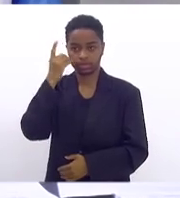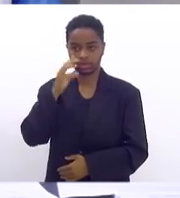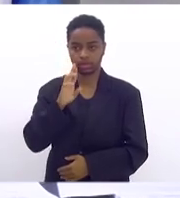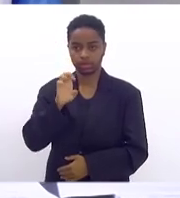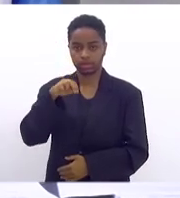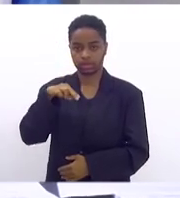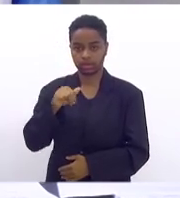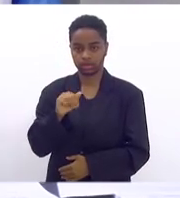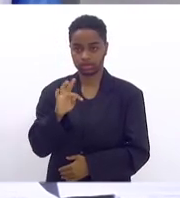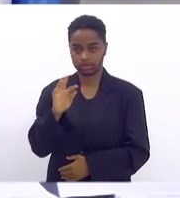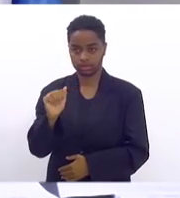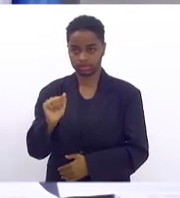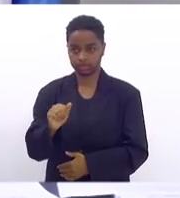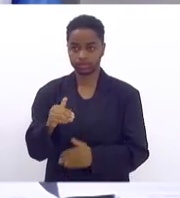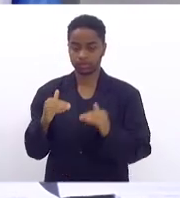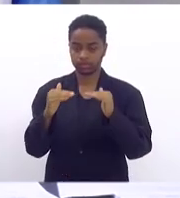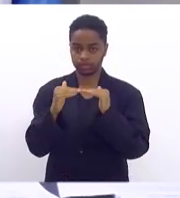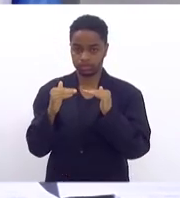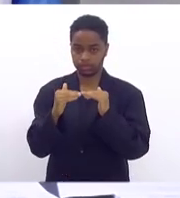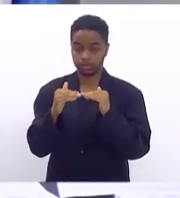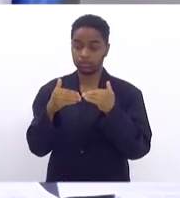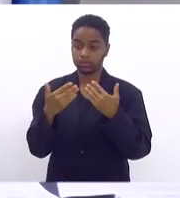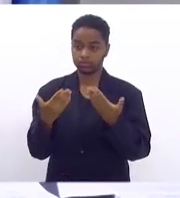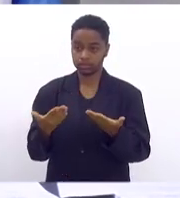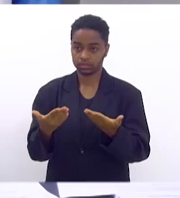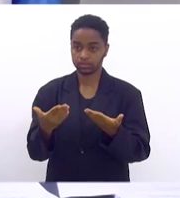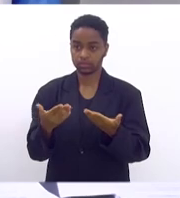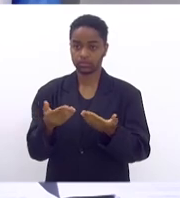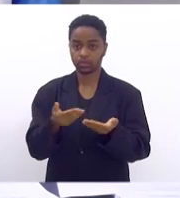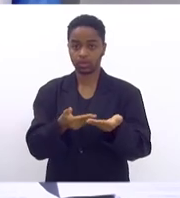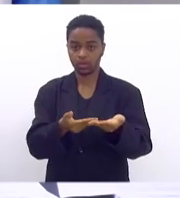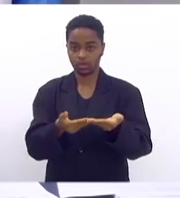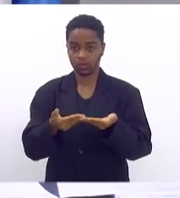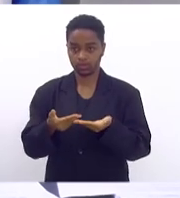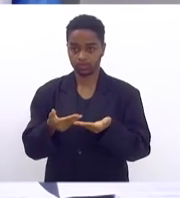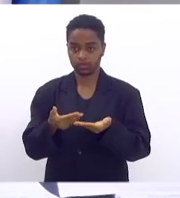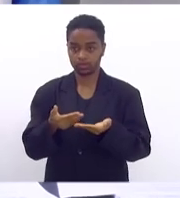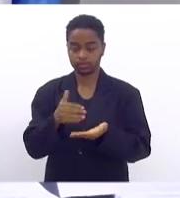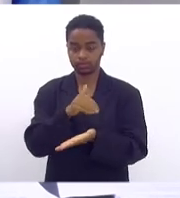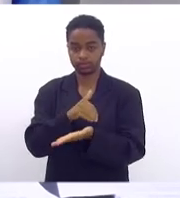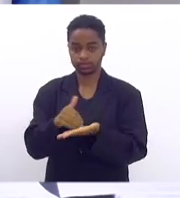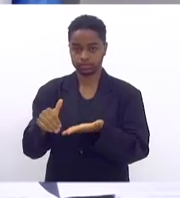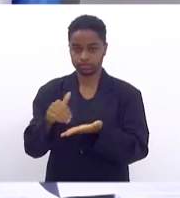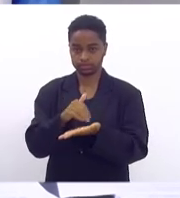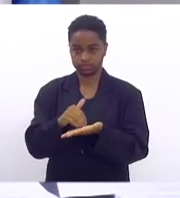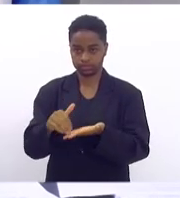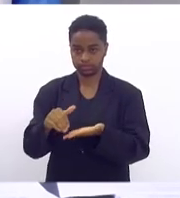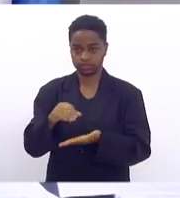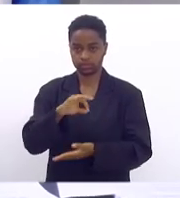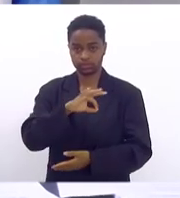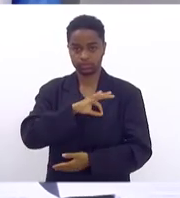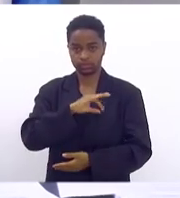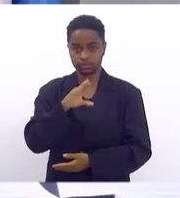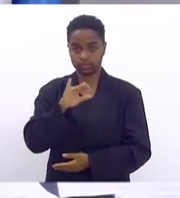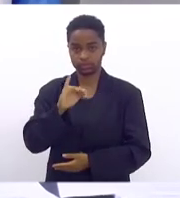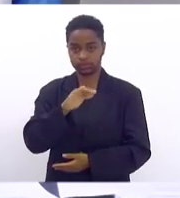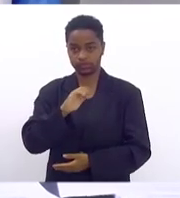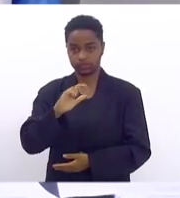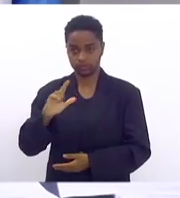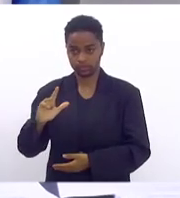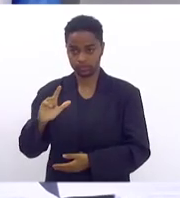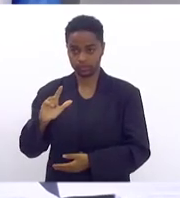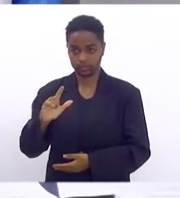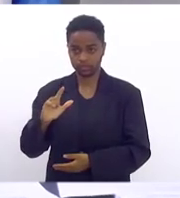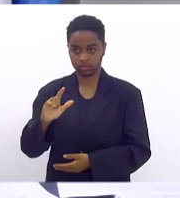deputada Renata Souza. Favoráveis. Nesse sentido, a convocação do secretário de Polícia Civil